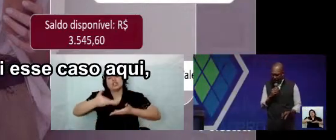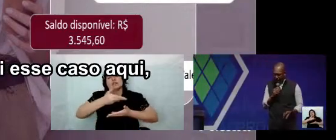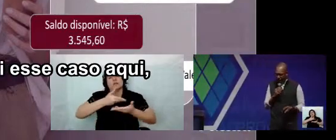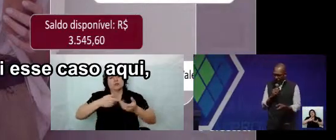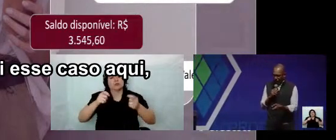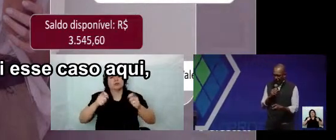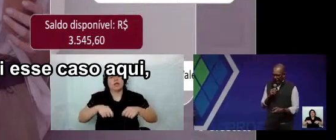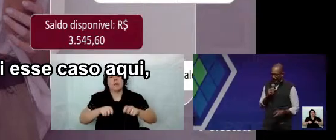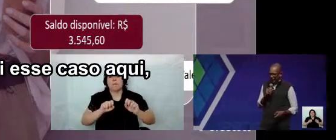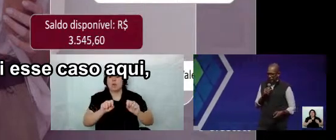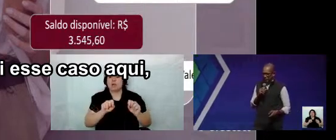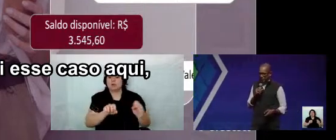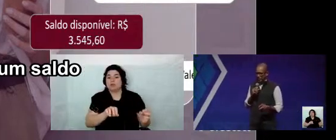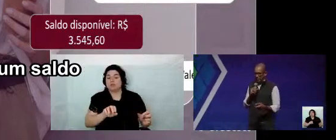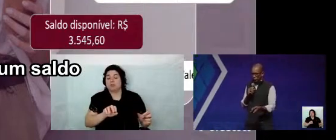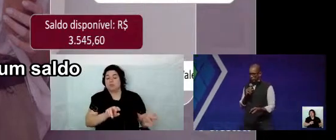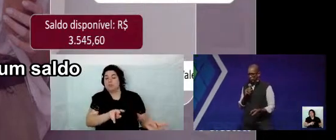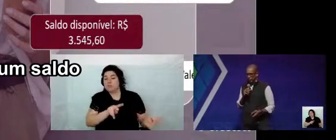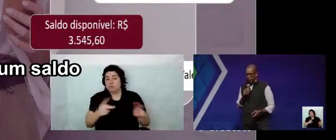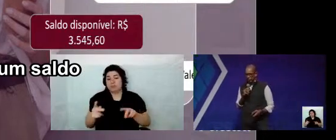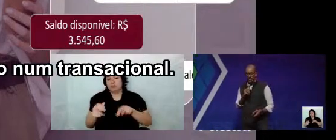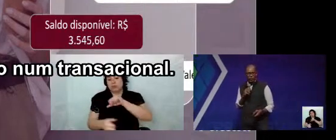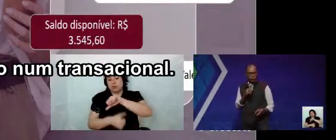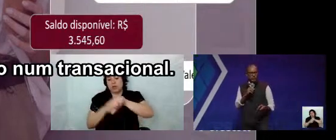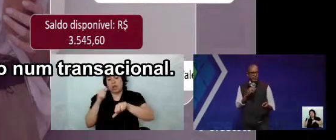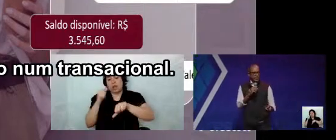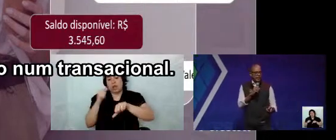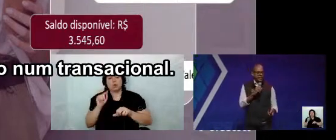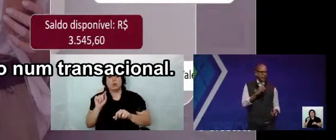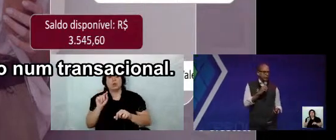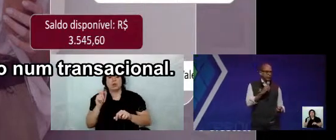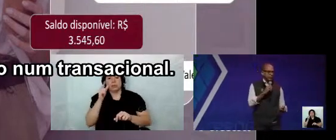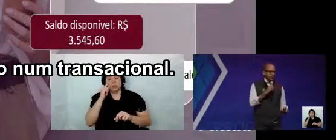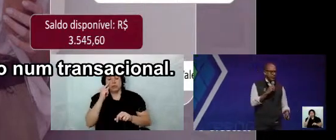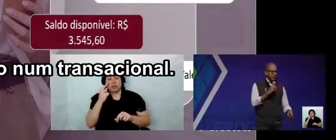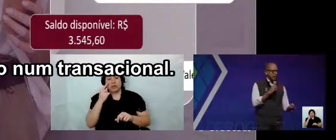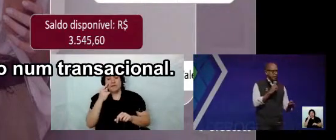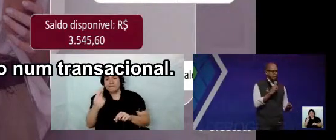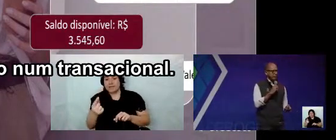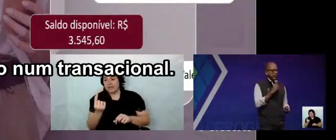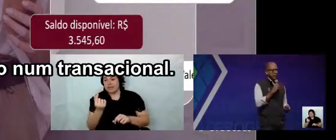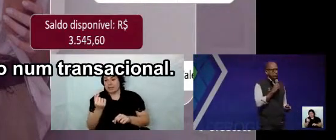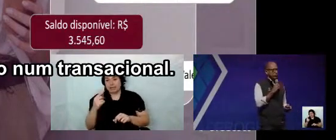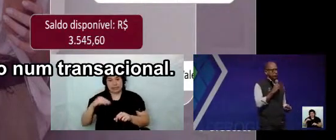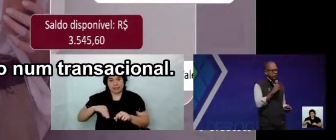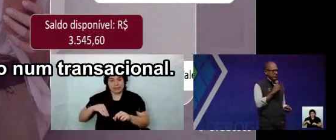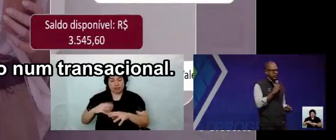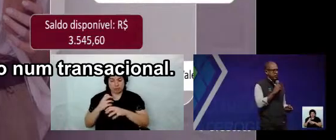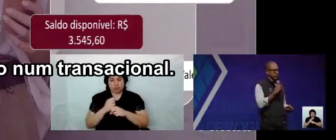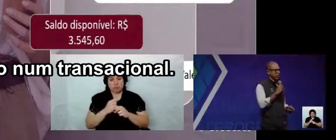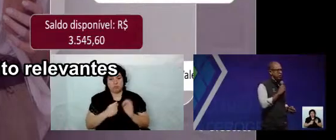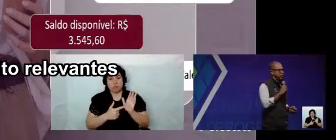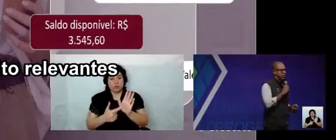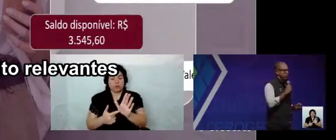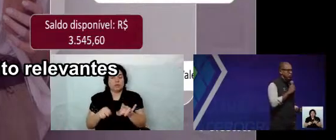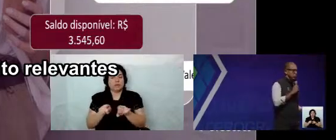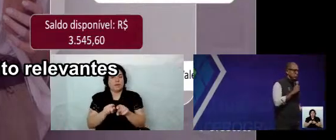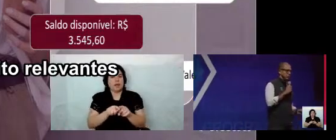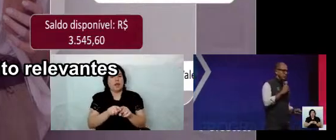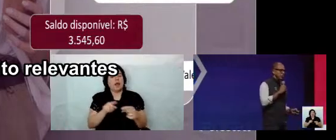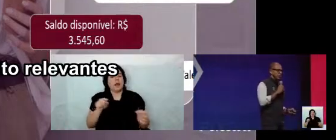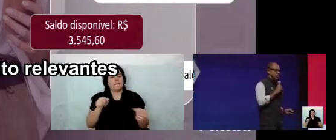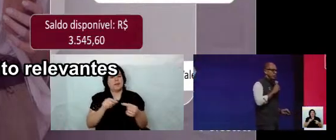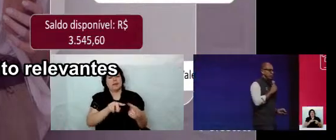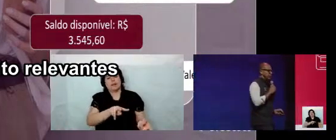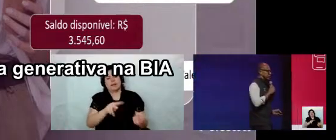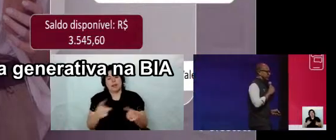uma transação, que foi esse caso aqui, dela ter consultado um saldo, e dali ela poderia ter emendado no transacional. Um dos